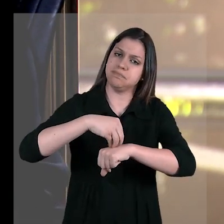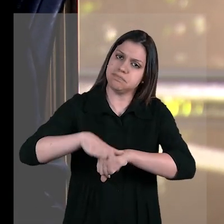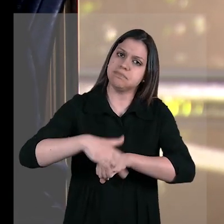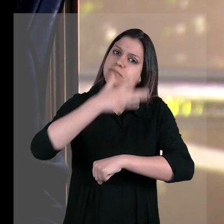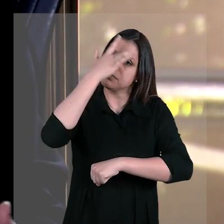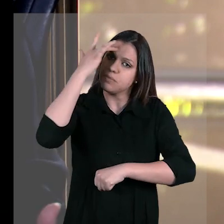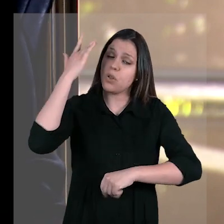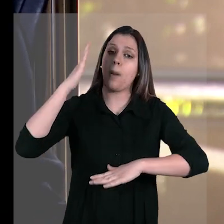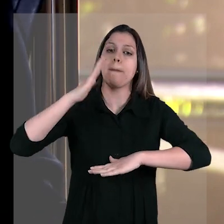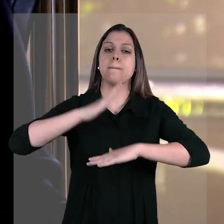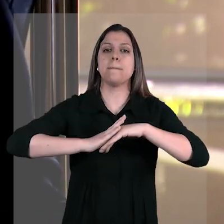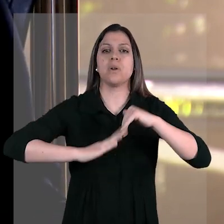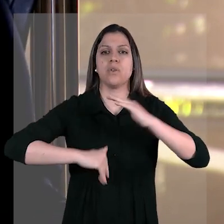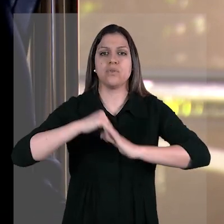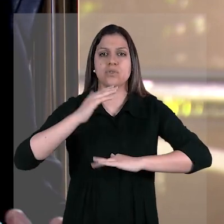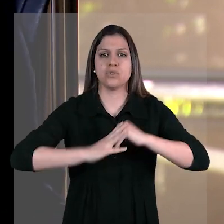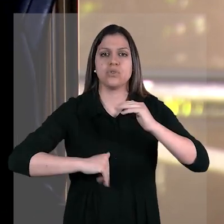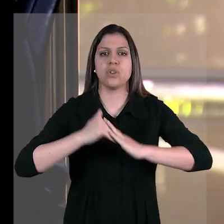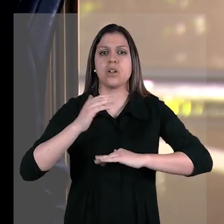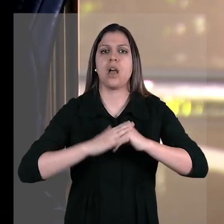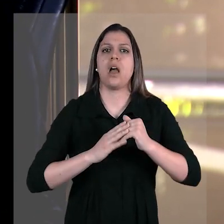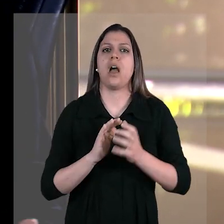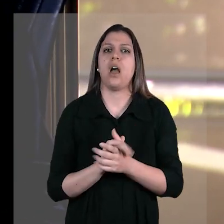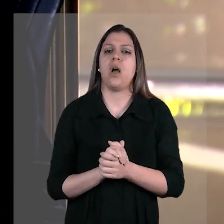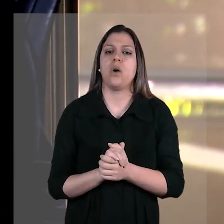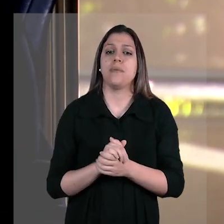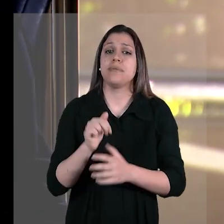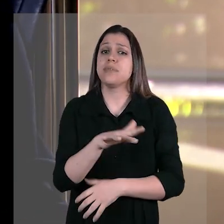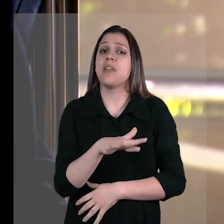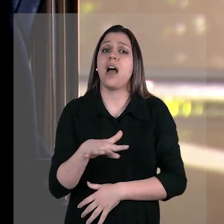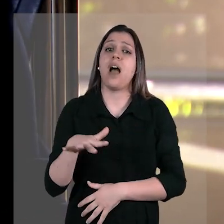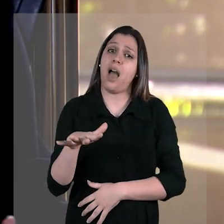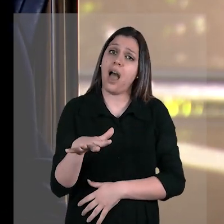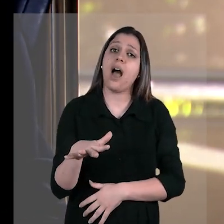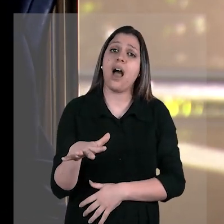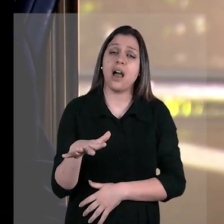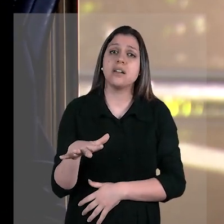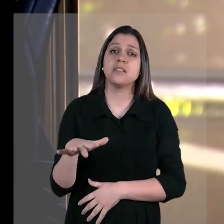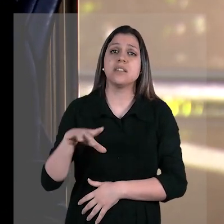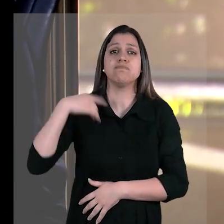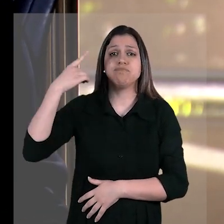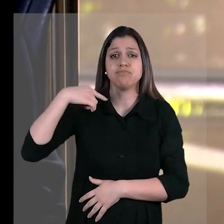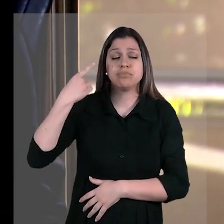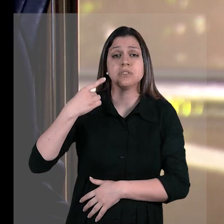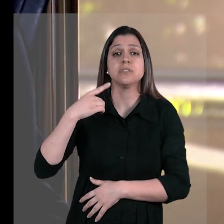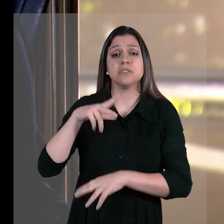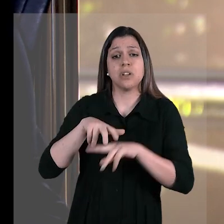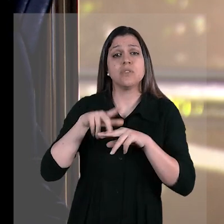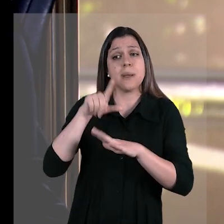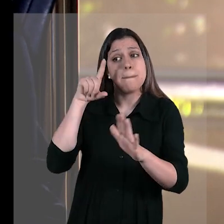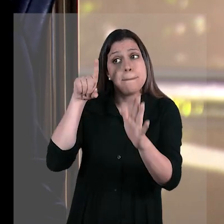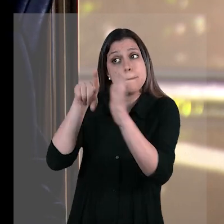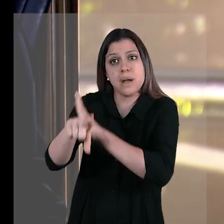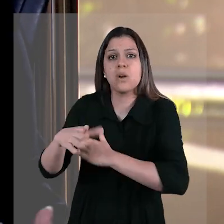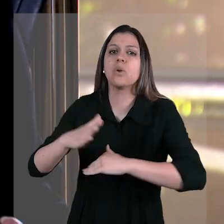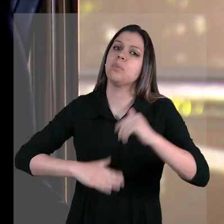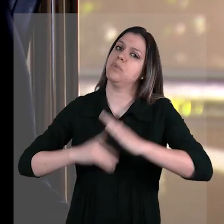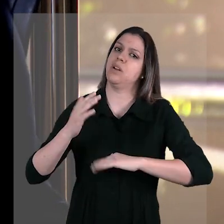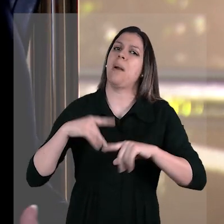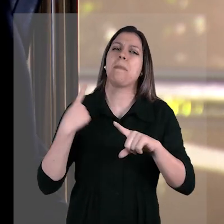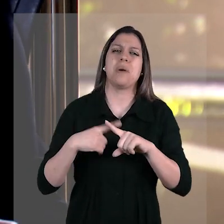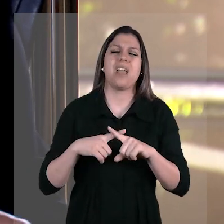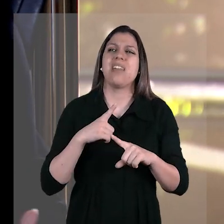o profissional e que você vai consultar um profissional da área. Não deixe de consultar um profissional, por conta